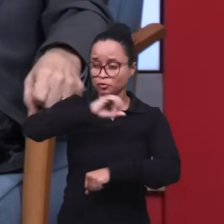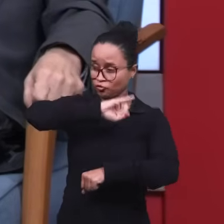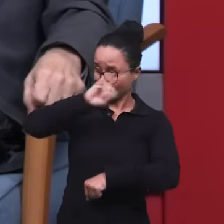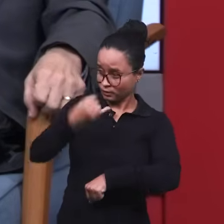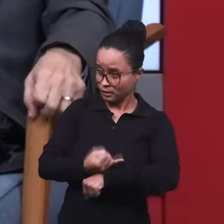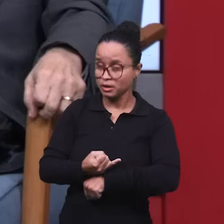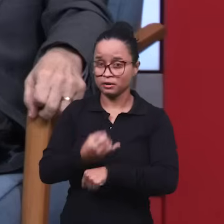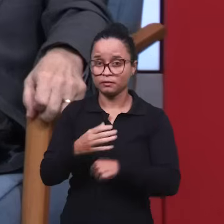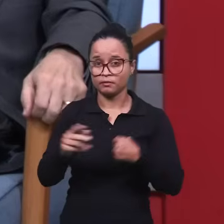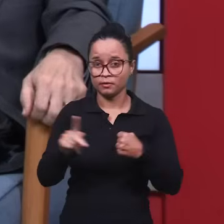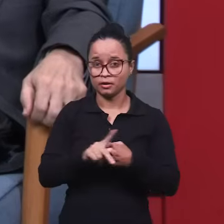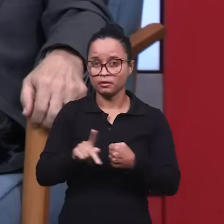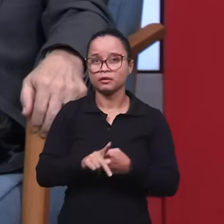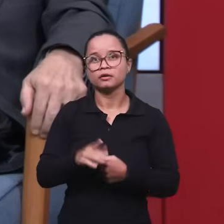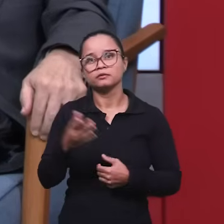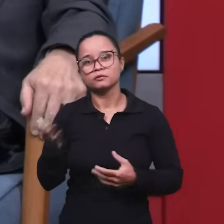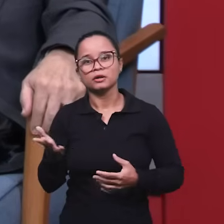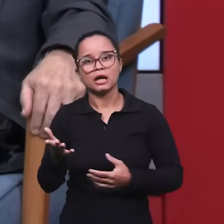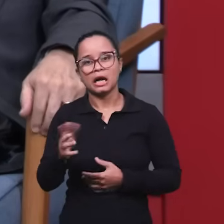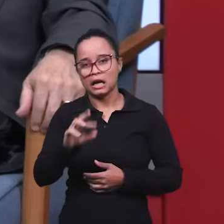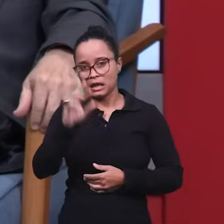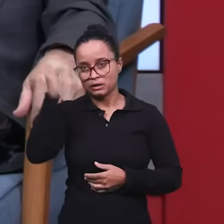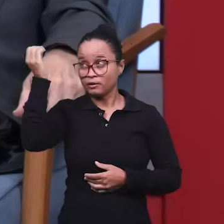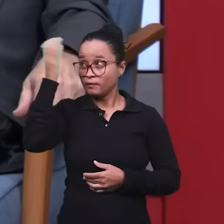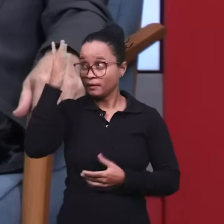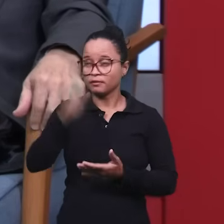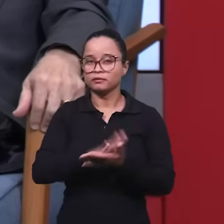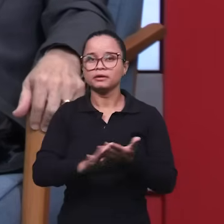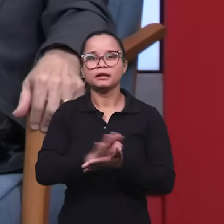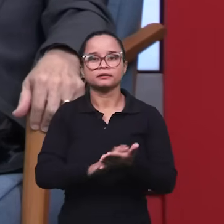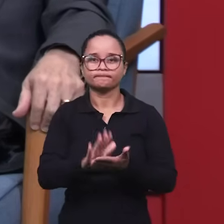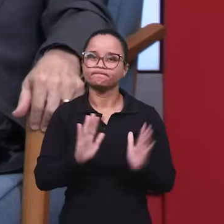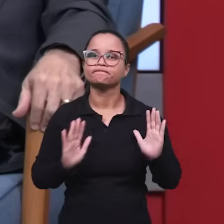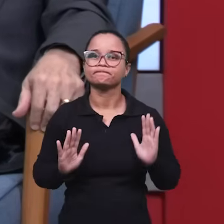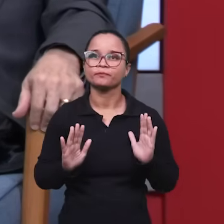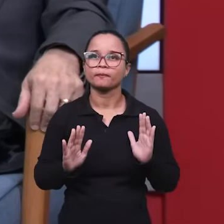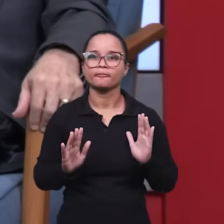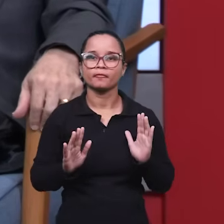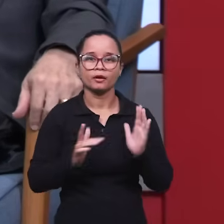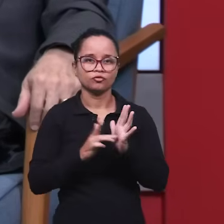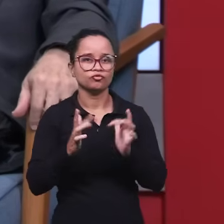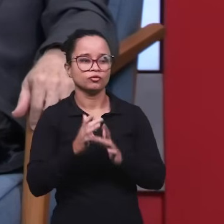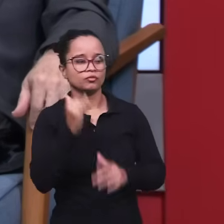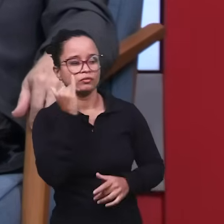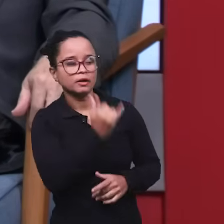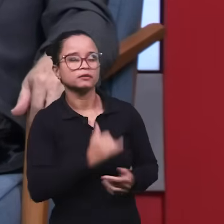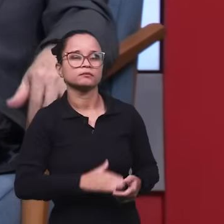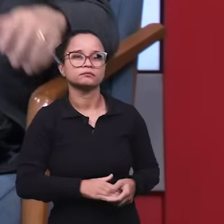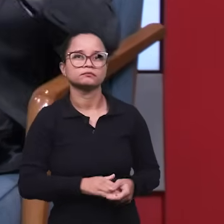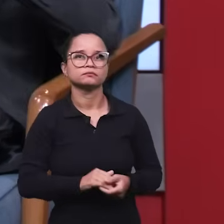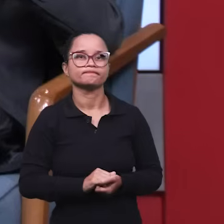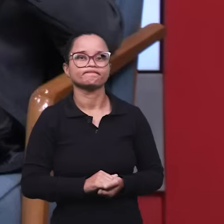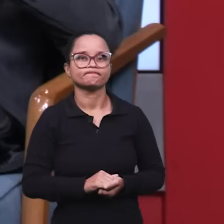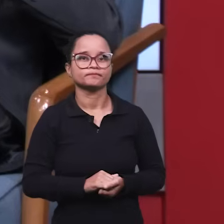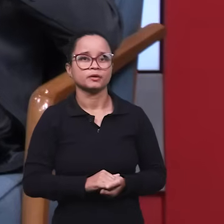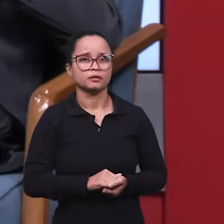ida dele a Jerusalém, Pedro não teve revelação, foi outra coisa. E Jesus o